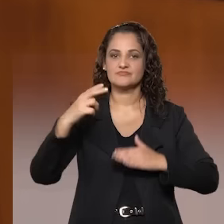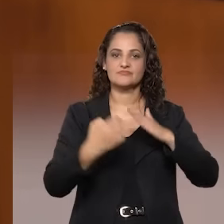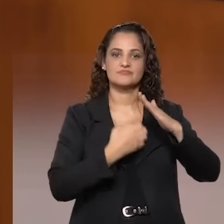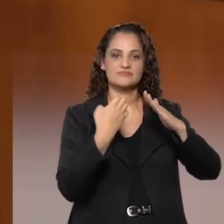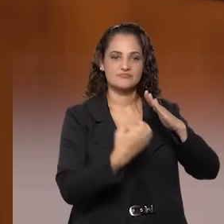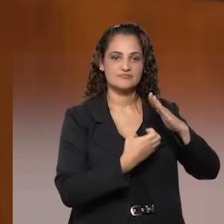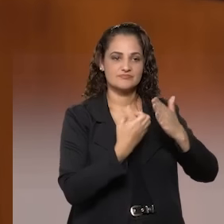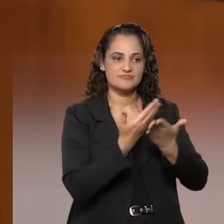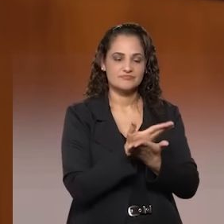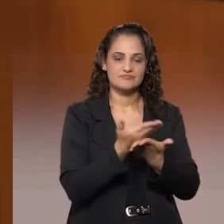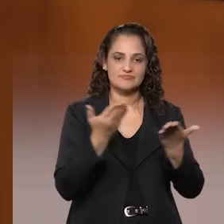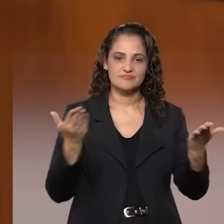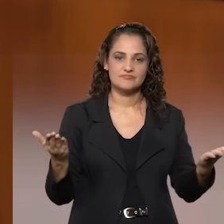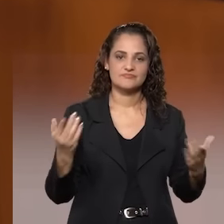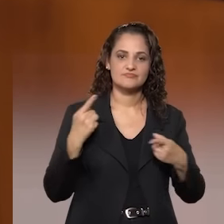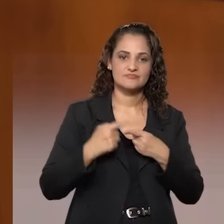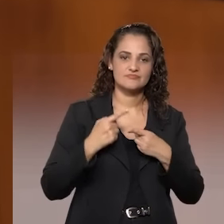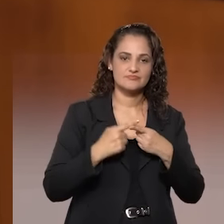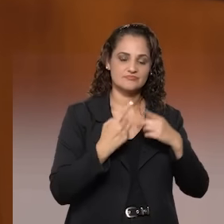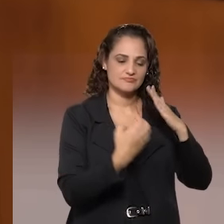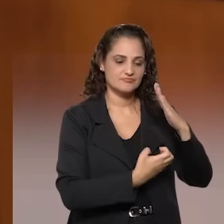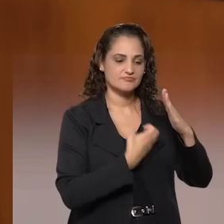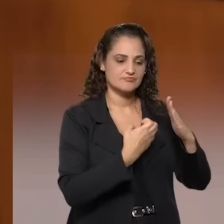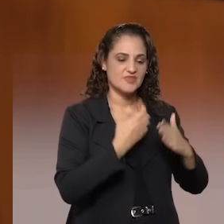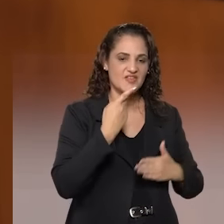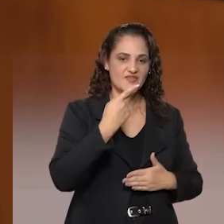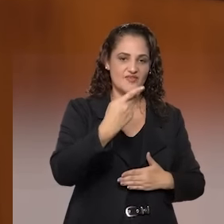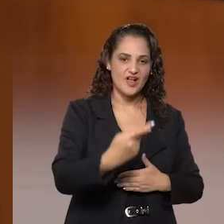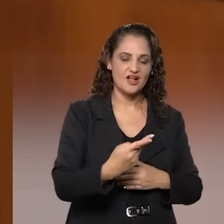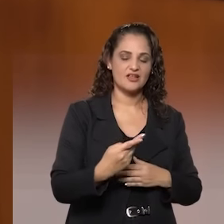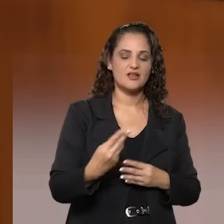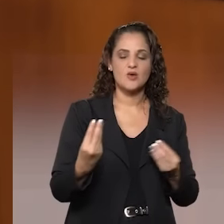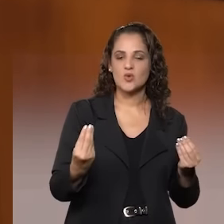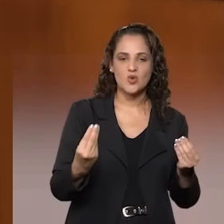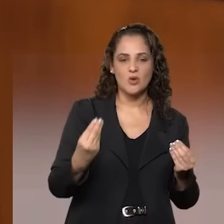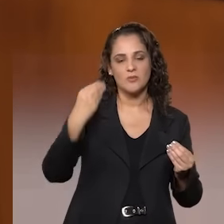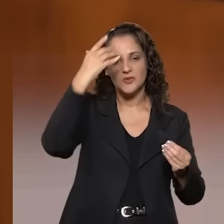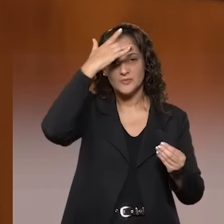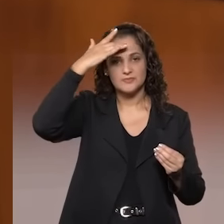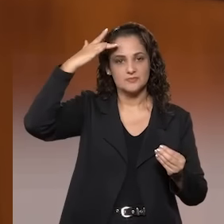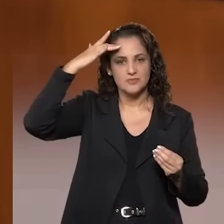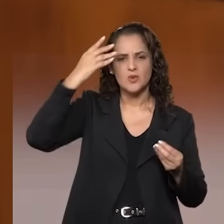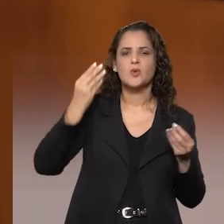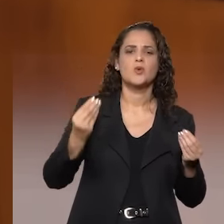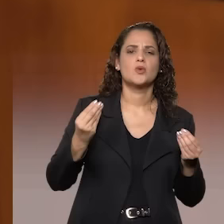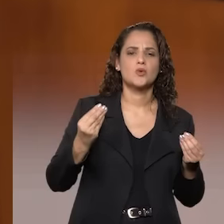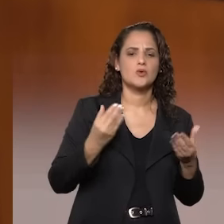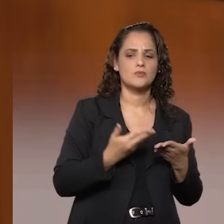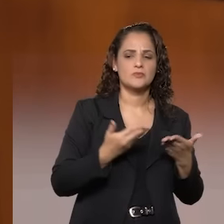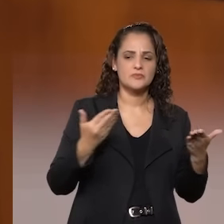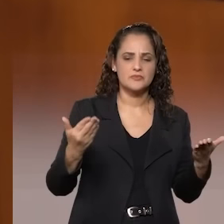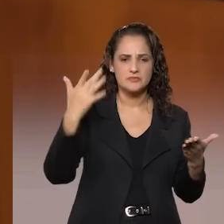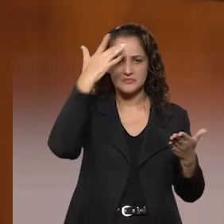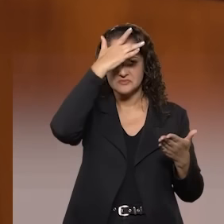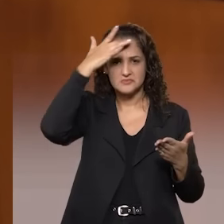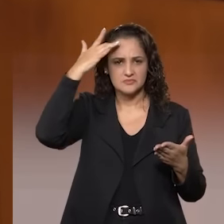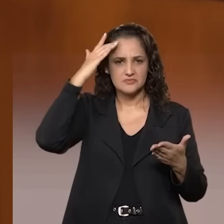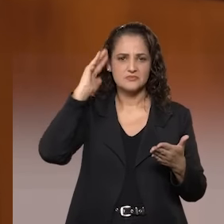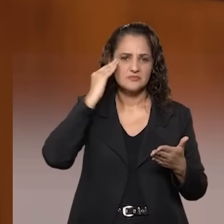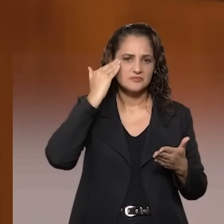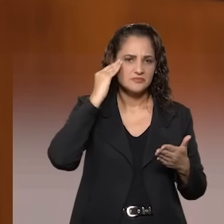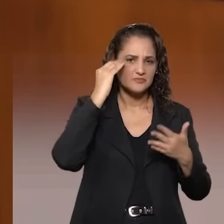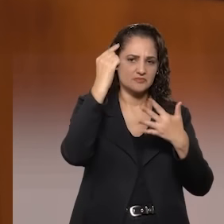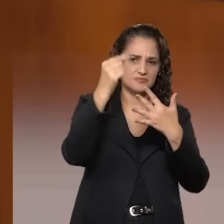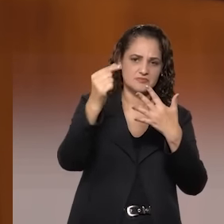através de pessoas e como é que essas pessoas estão entendendo todas essas questões elas estão entendendo e elas estão